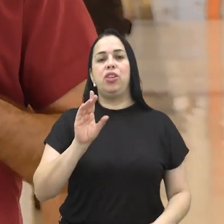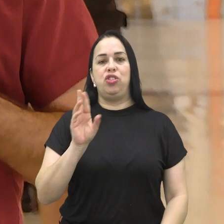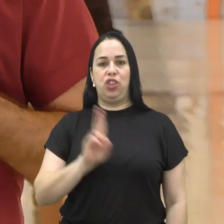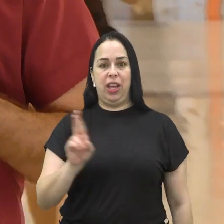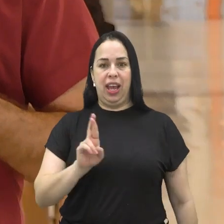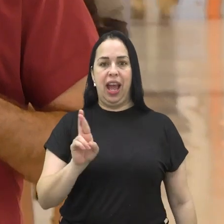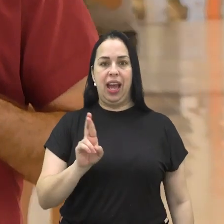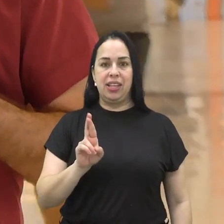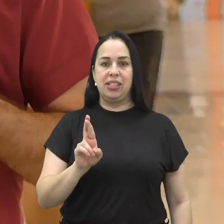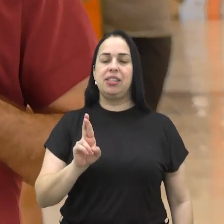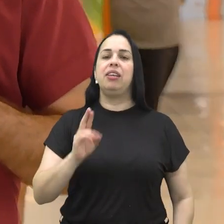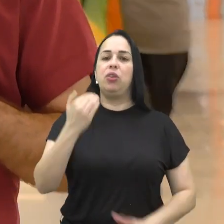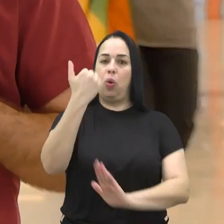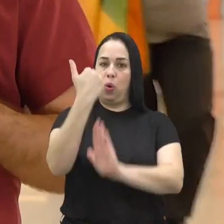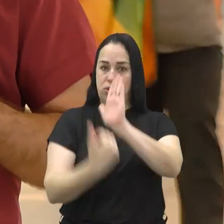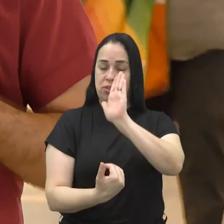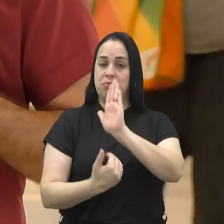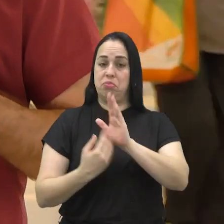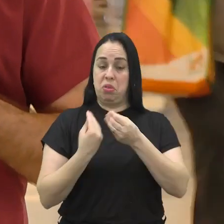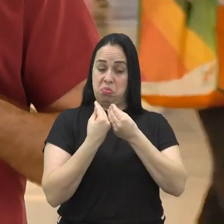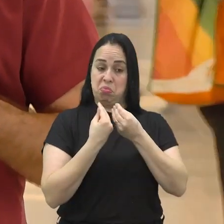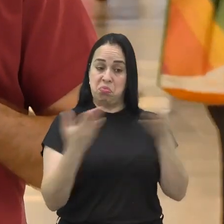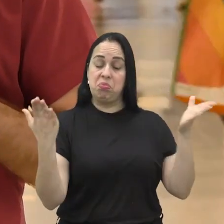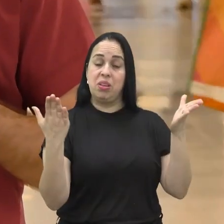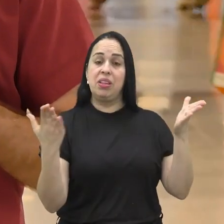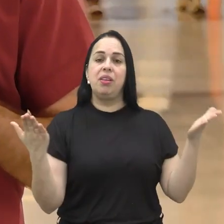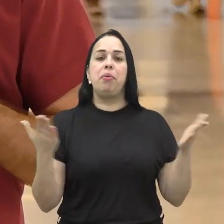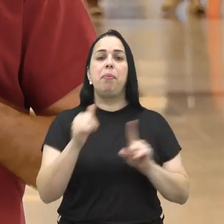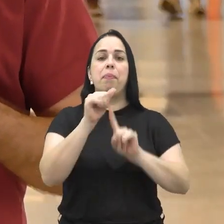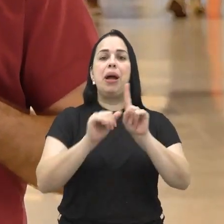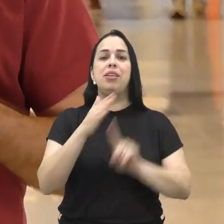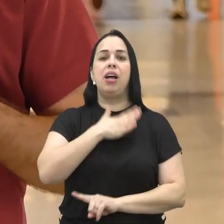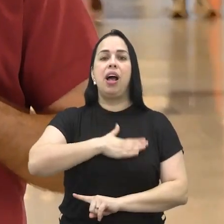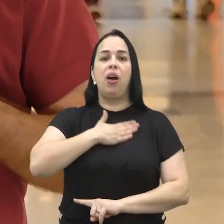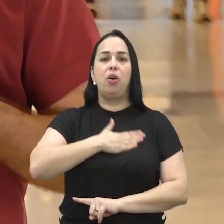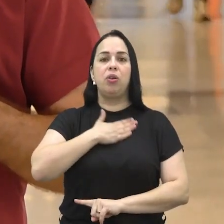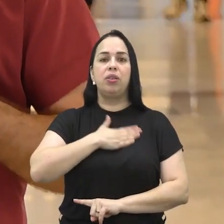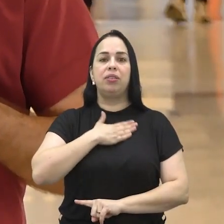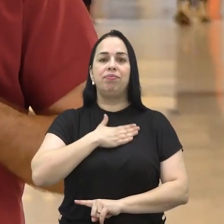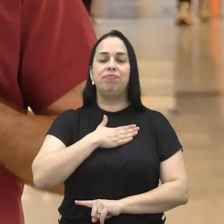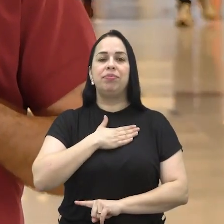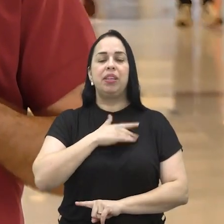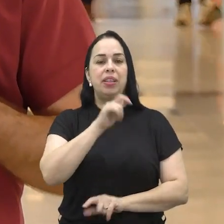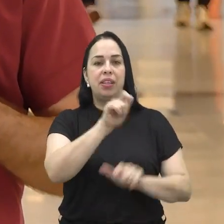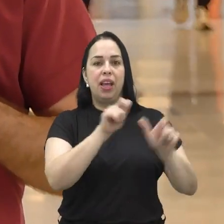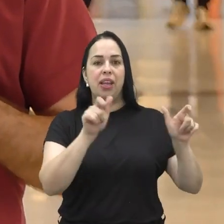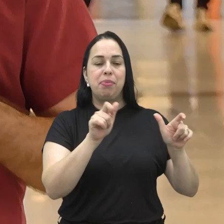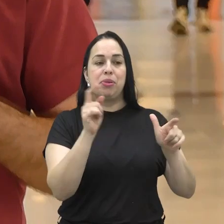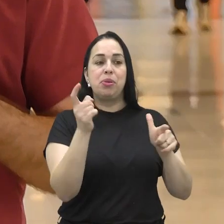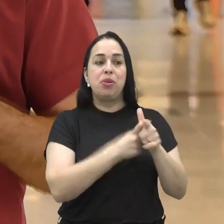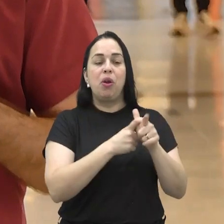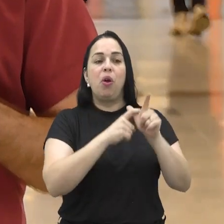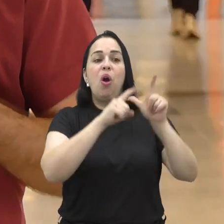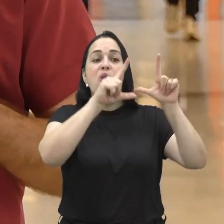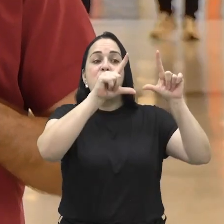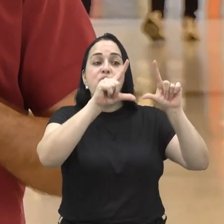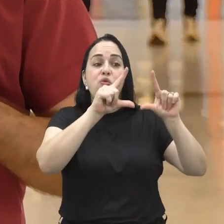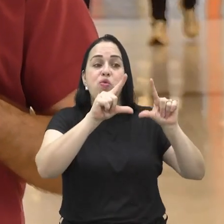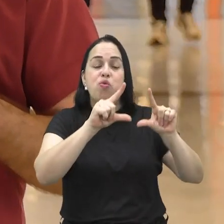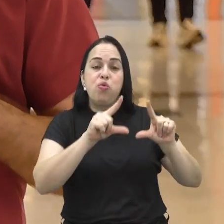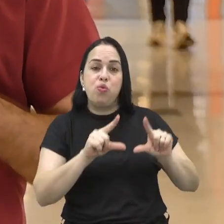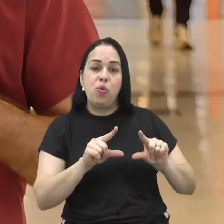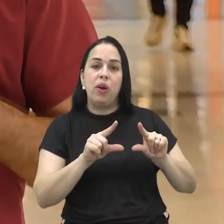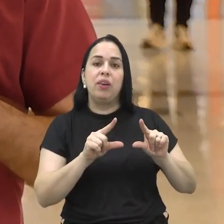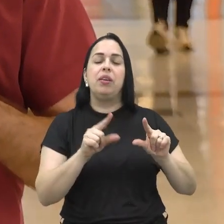de reais em descontos nos valores devidos foram concedidos. E agosto registrou o menor índice de pessoas